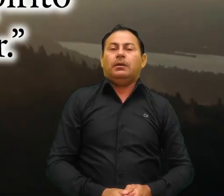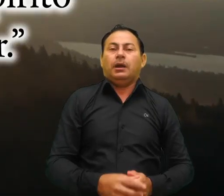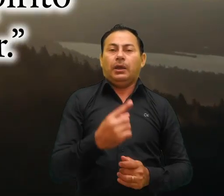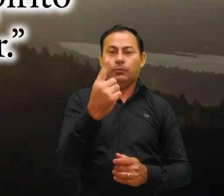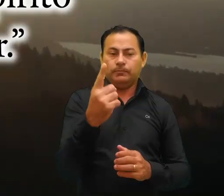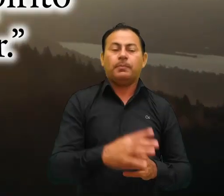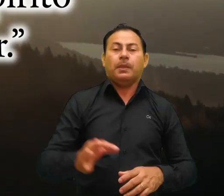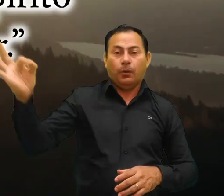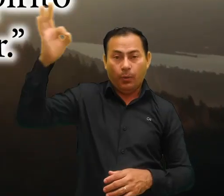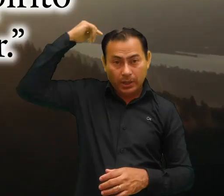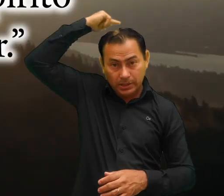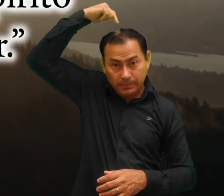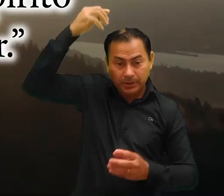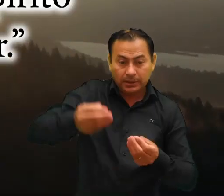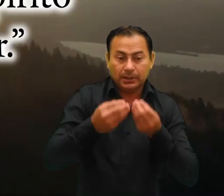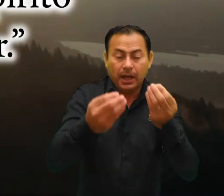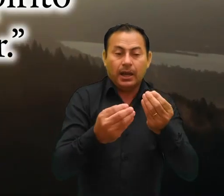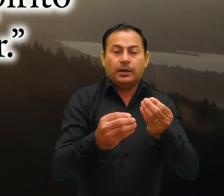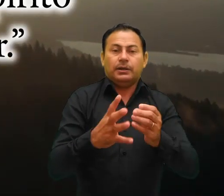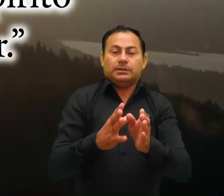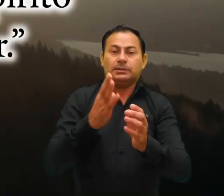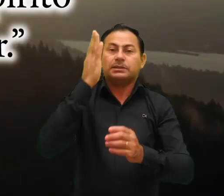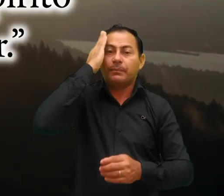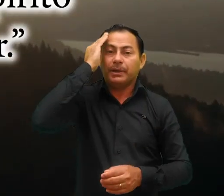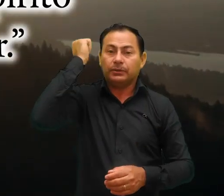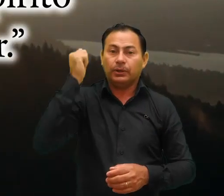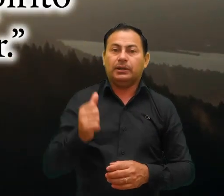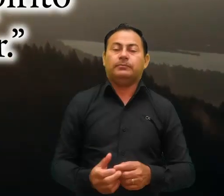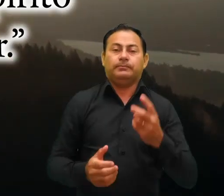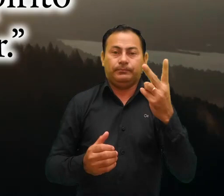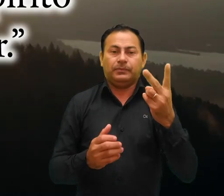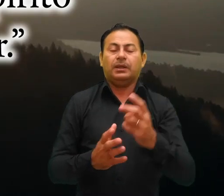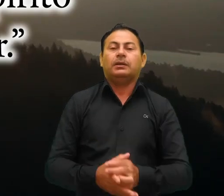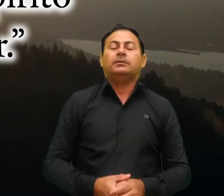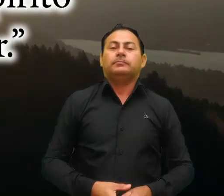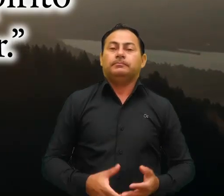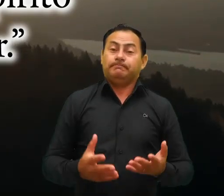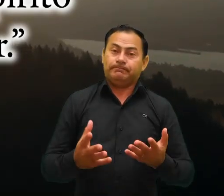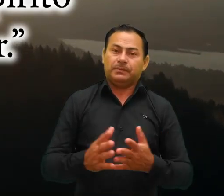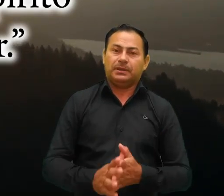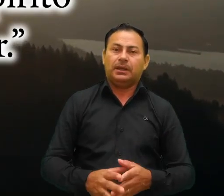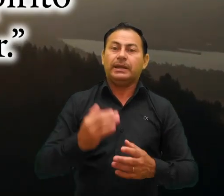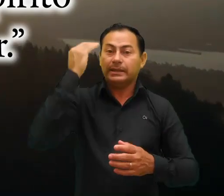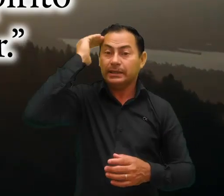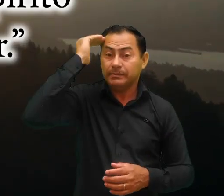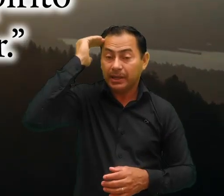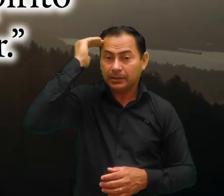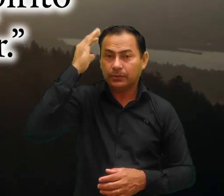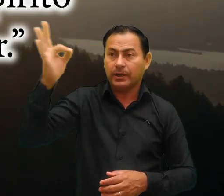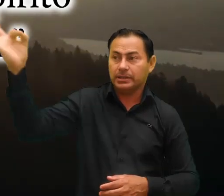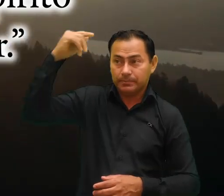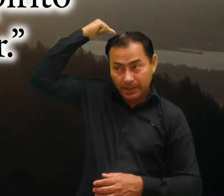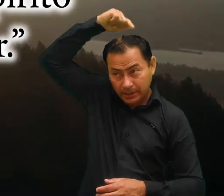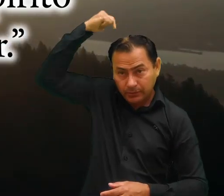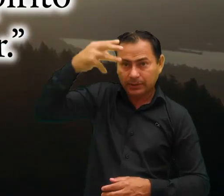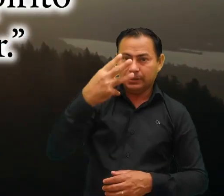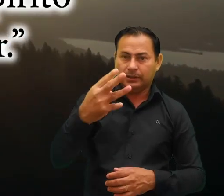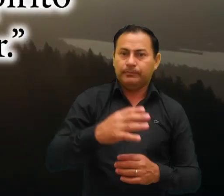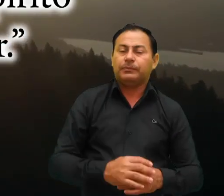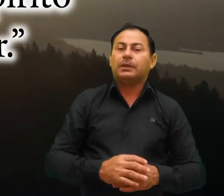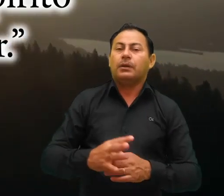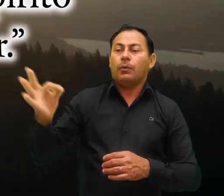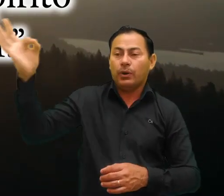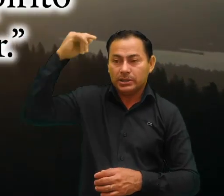1. O Espírito que dá sabedoria. Temos aqui o Espírito 2. E entendimento.